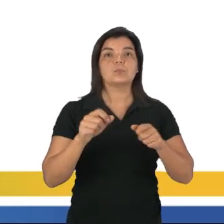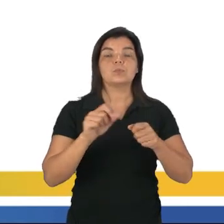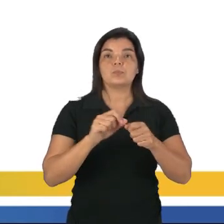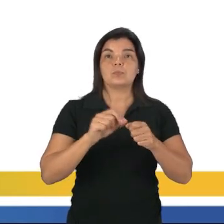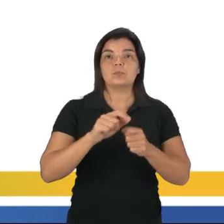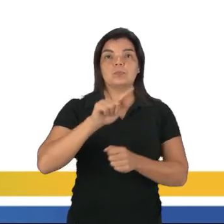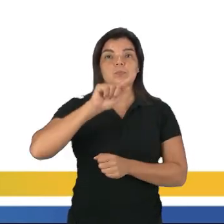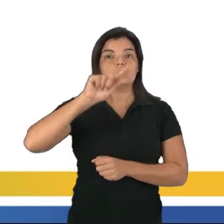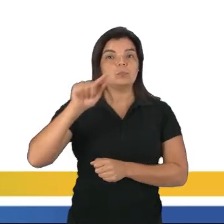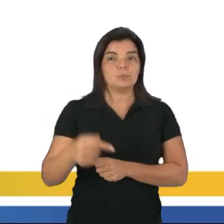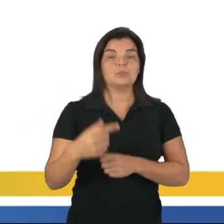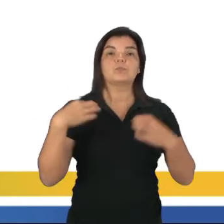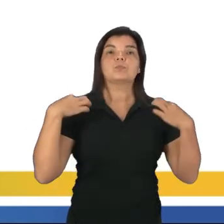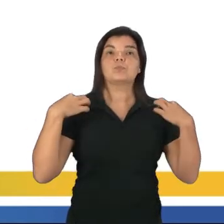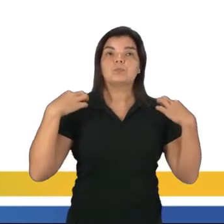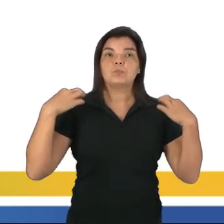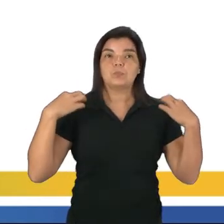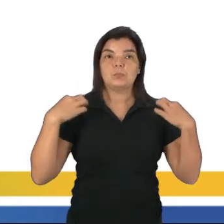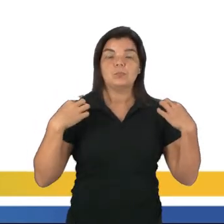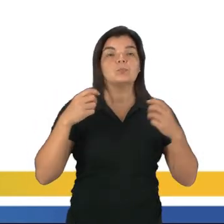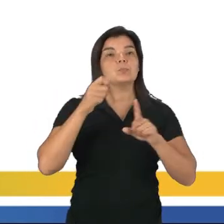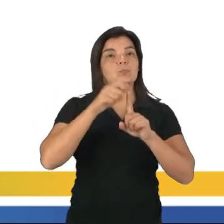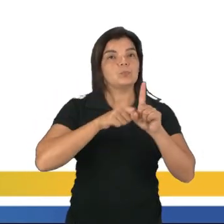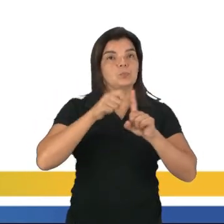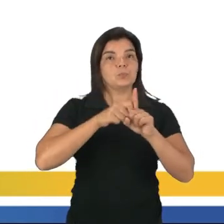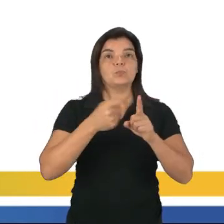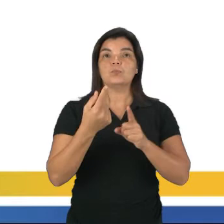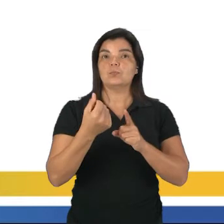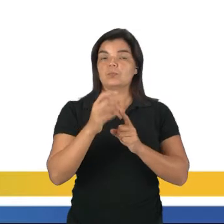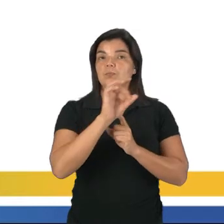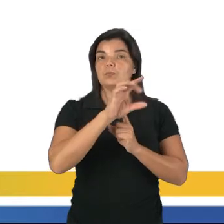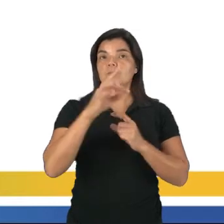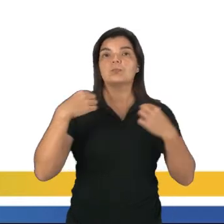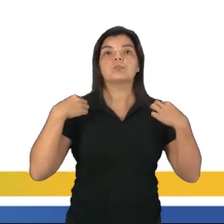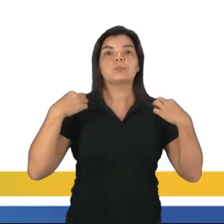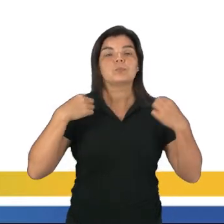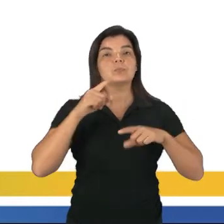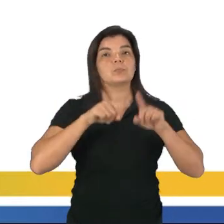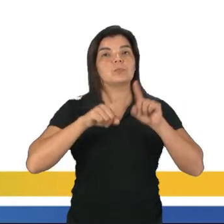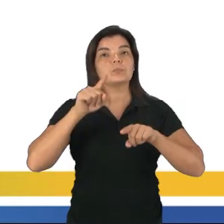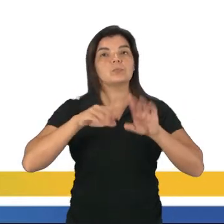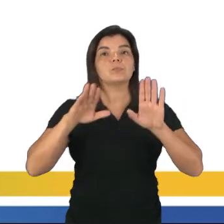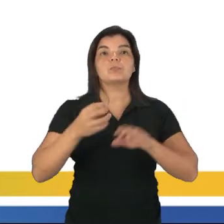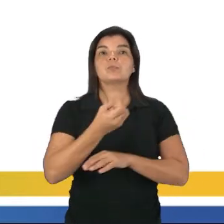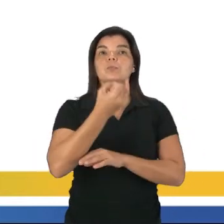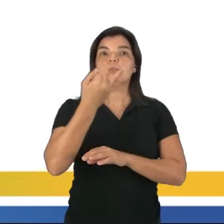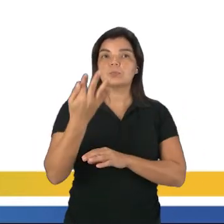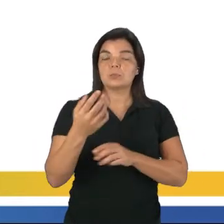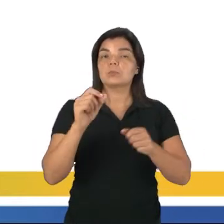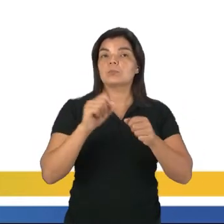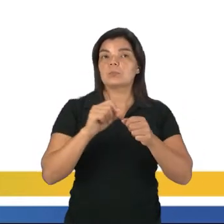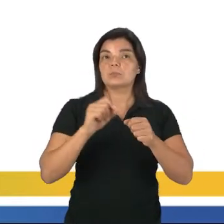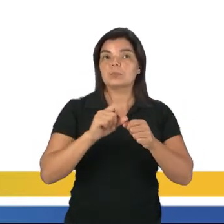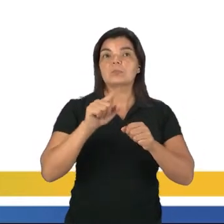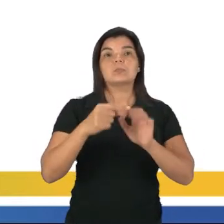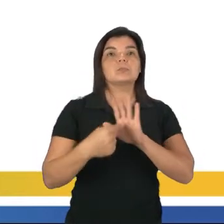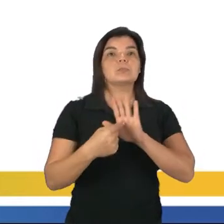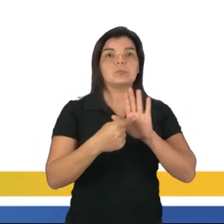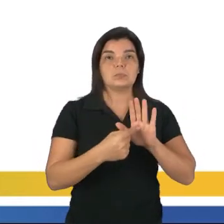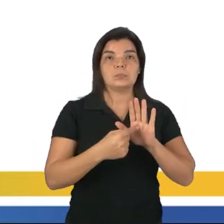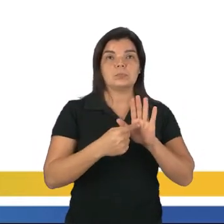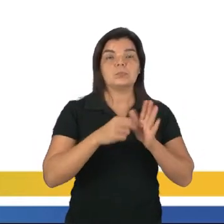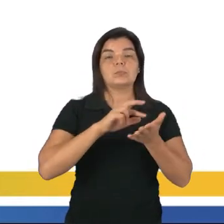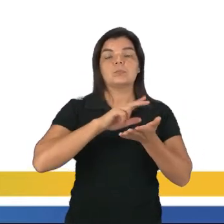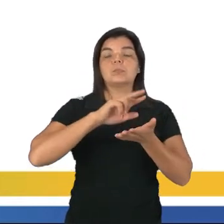capacidade ali para produzir 7.000 camisetas mensais, o custo de cada camiseta varia de acordo com a quantidade produzida e